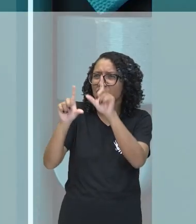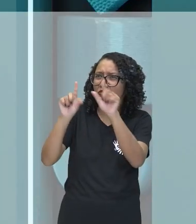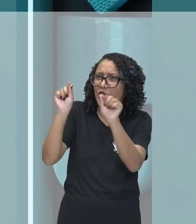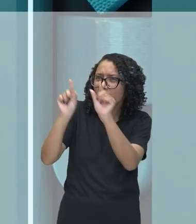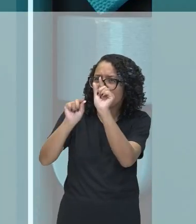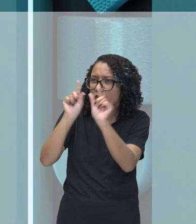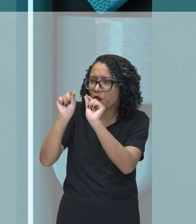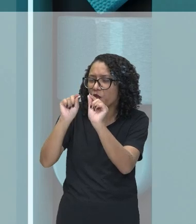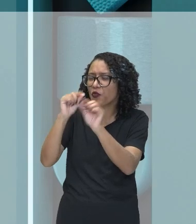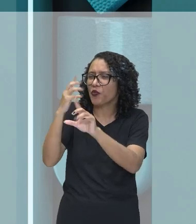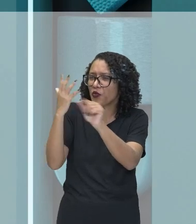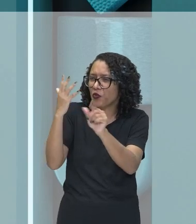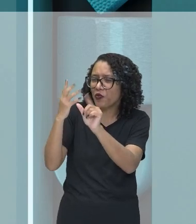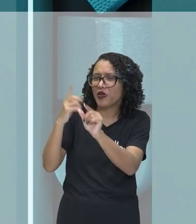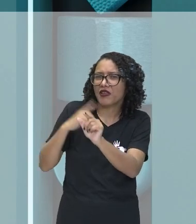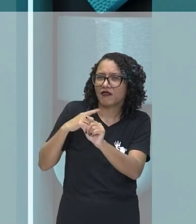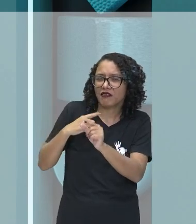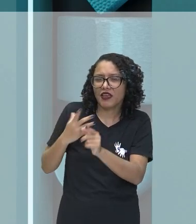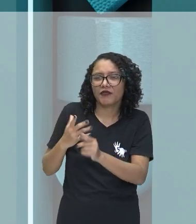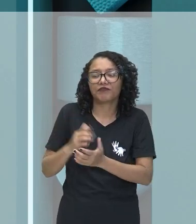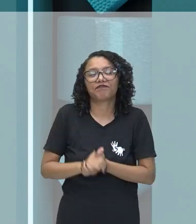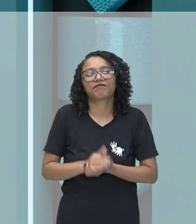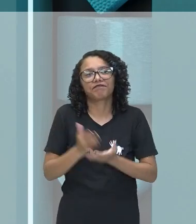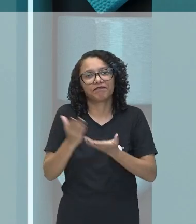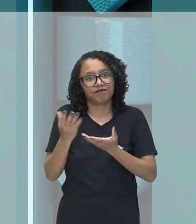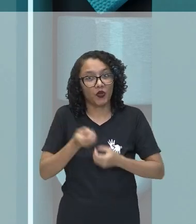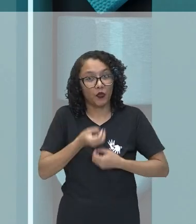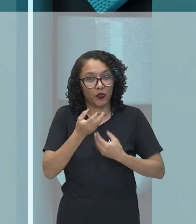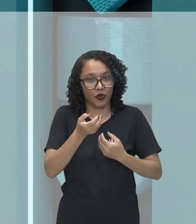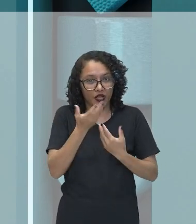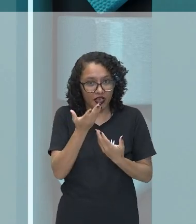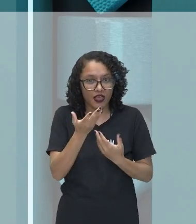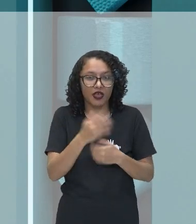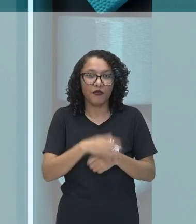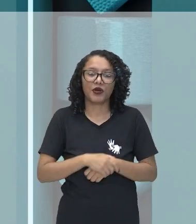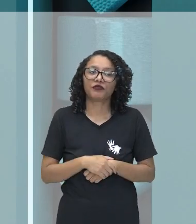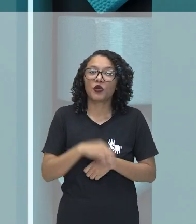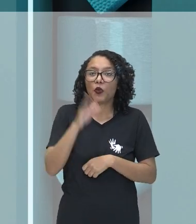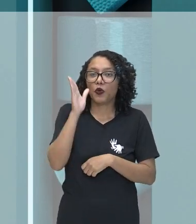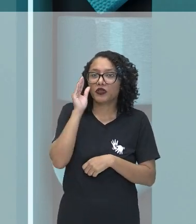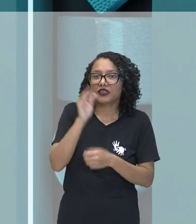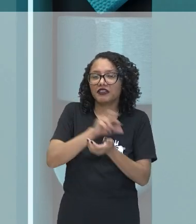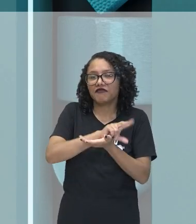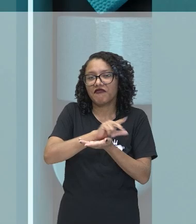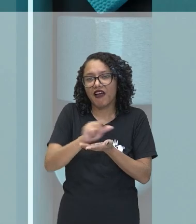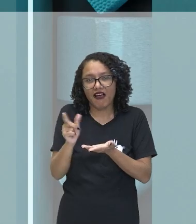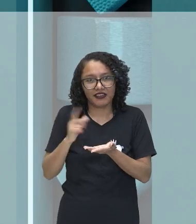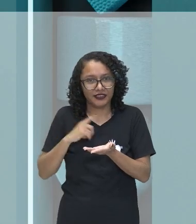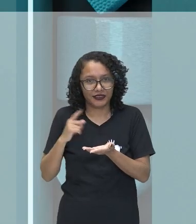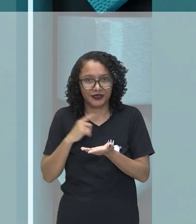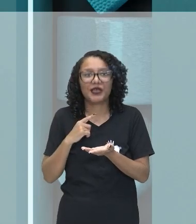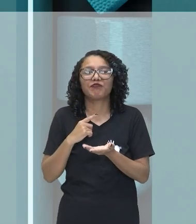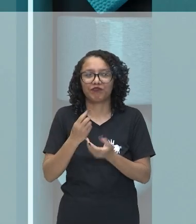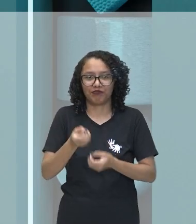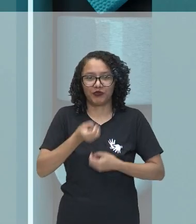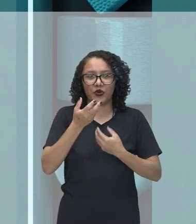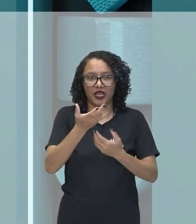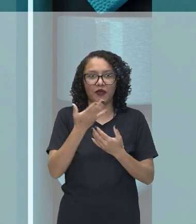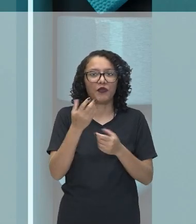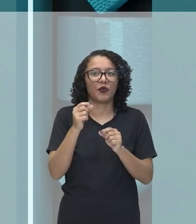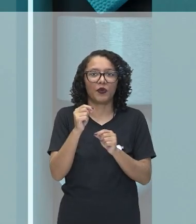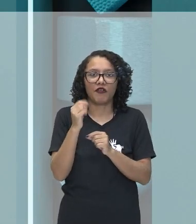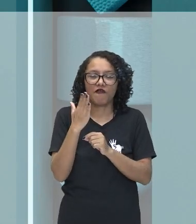Então esse nosso texto, a Canção do Exílio, tem várias curiosidades a respeito dele, sobretudo porque é um dos poemas que